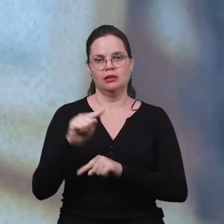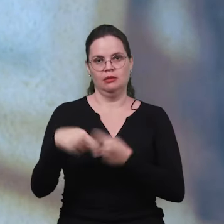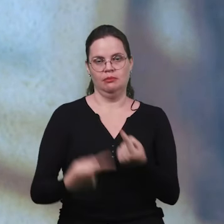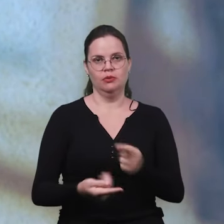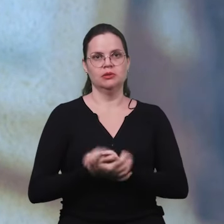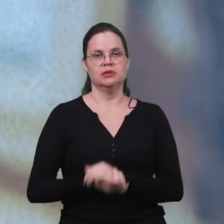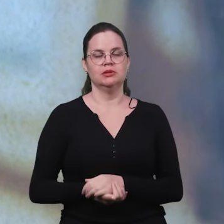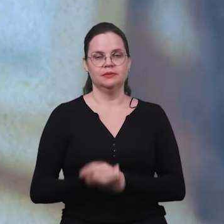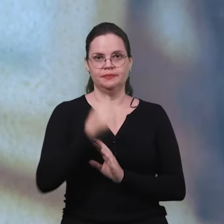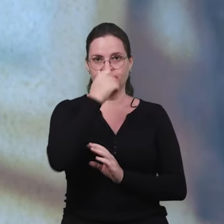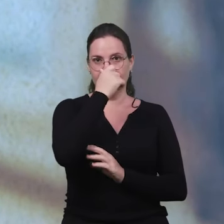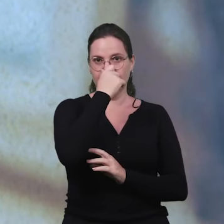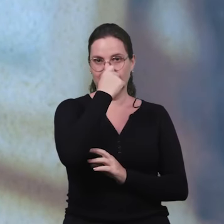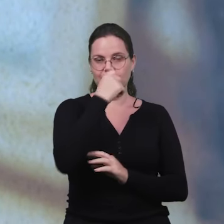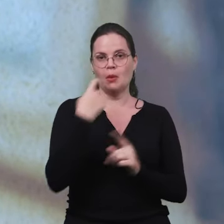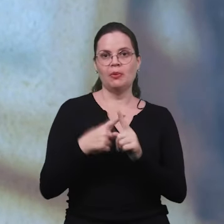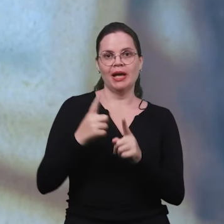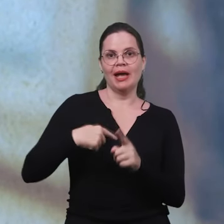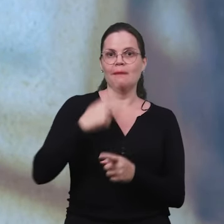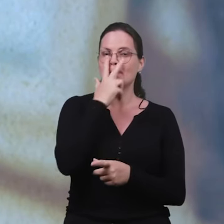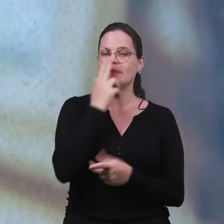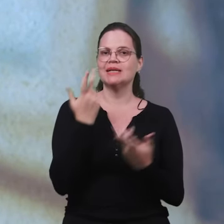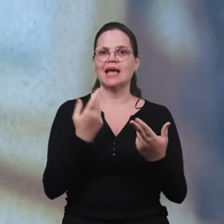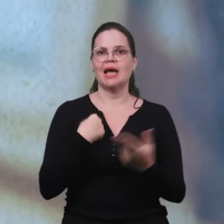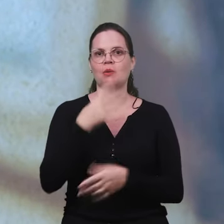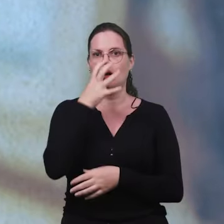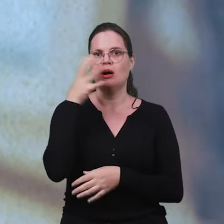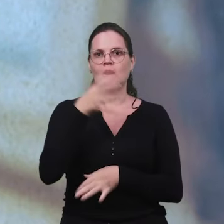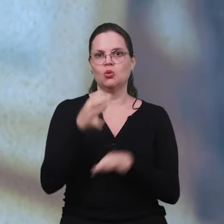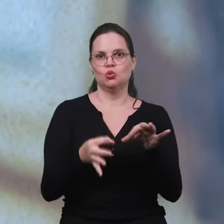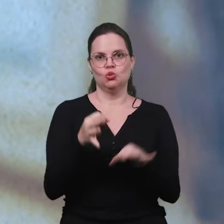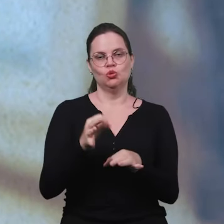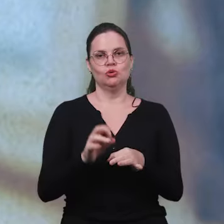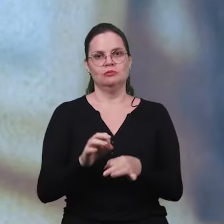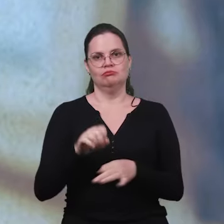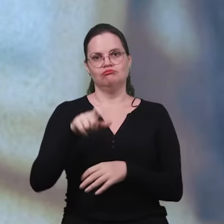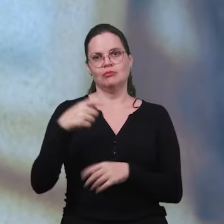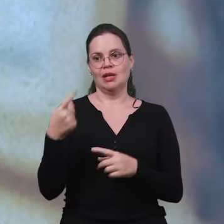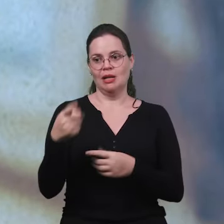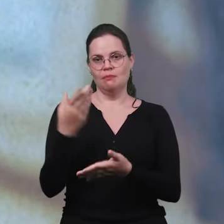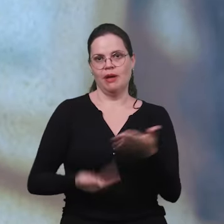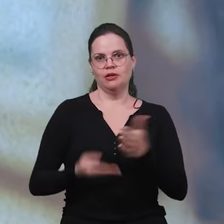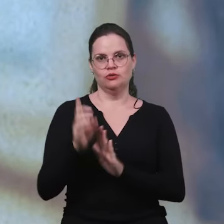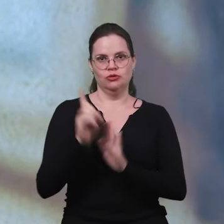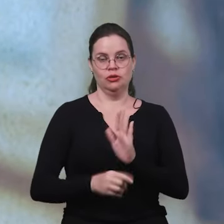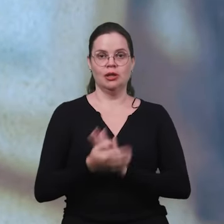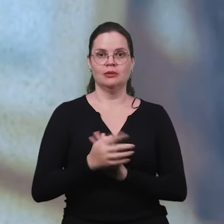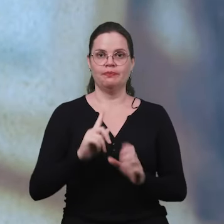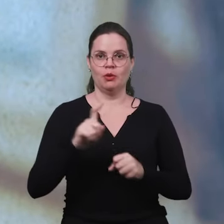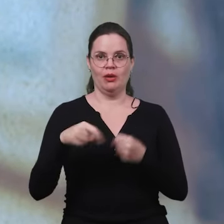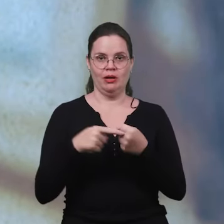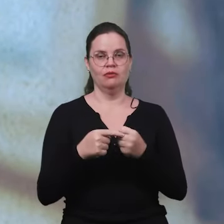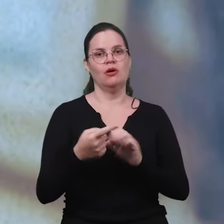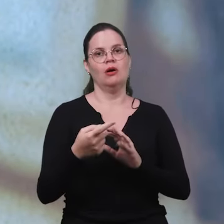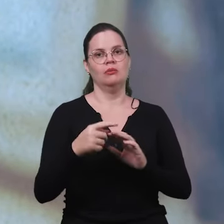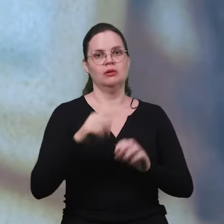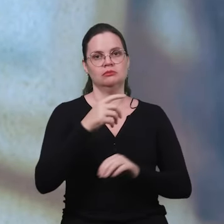a gente chama, que é uma sanção civil que faz com que a pessoa perca aquele direito. E a reforma do Código Civil traz essa